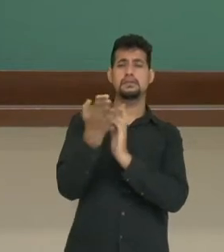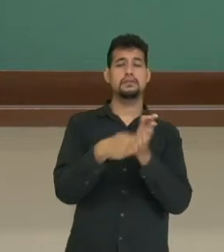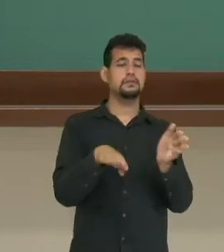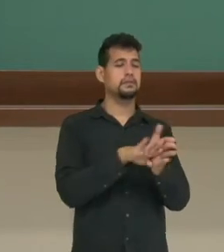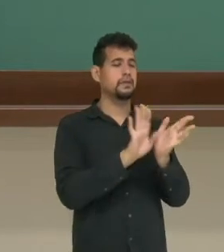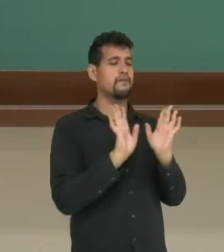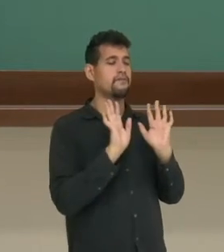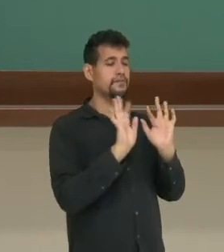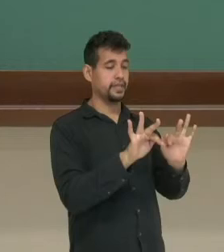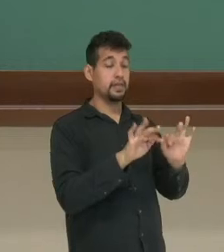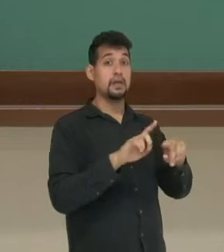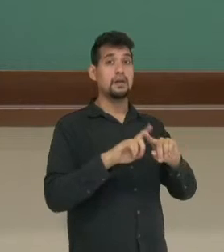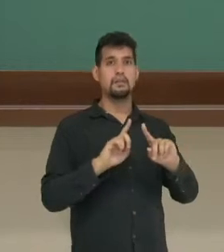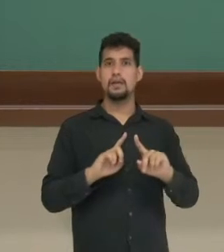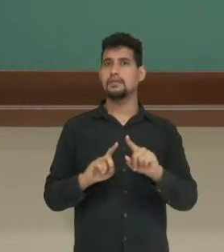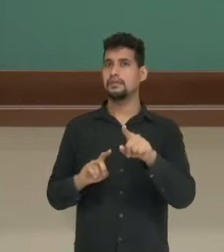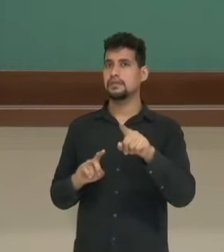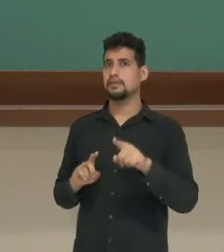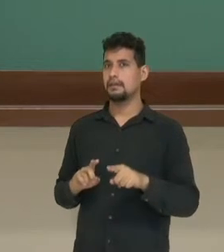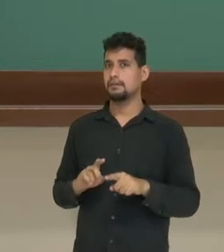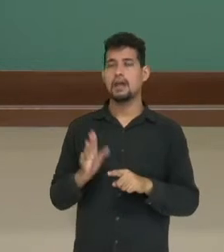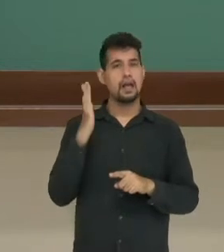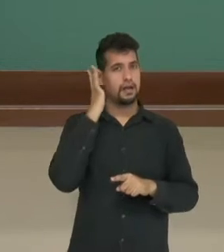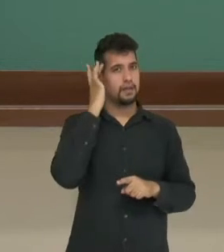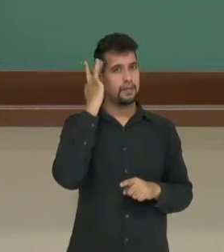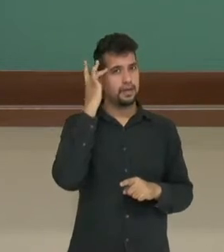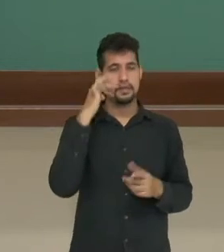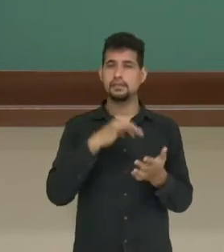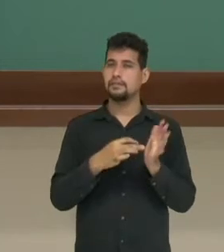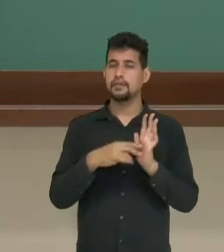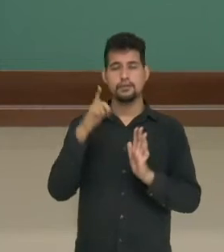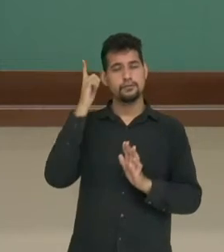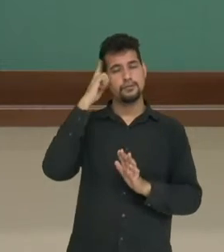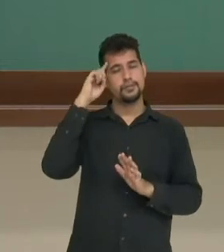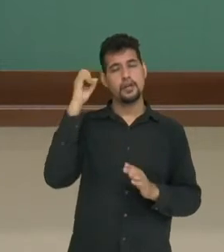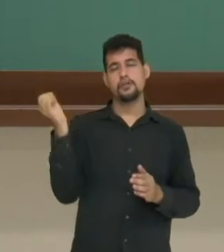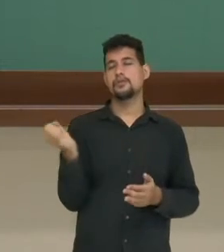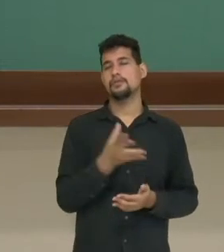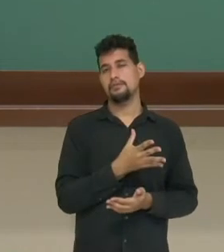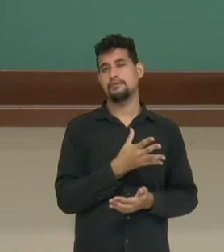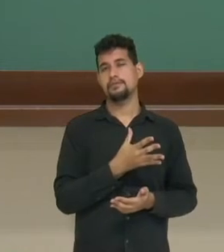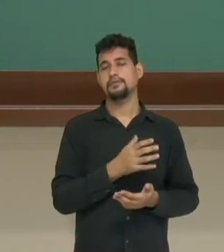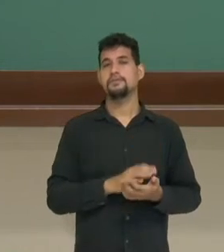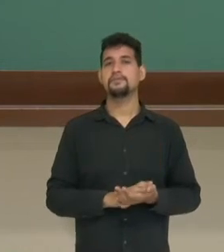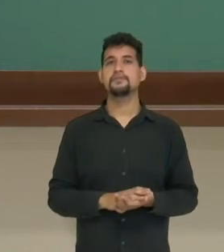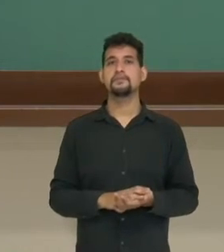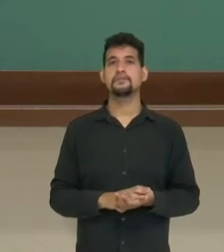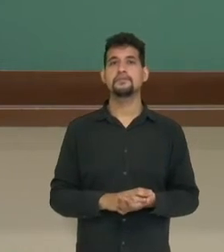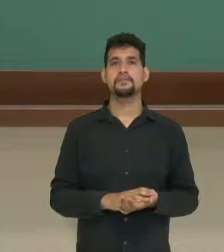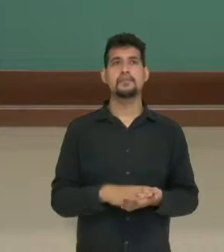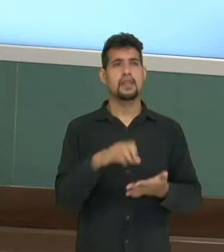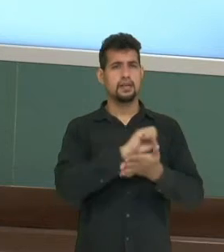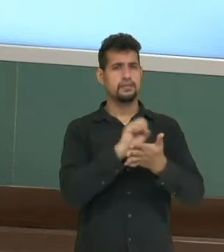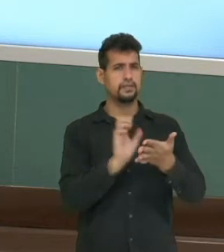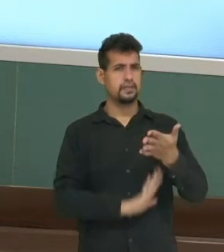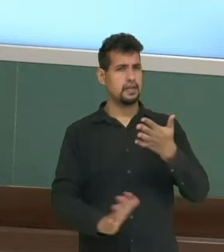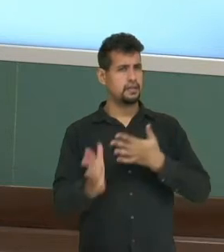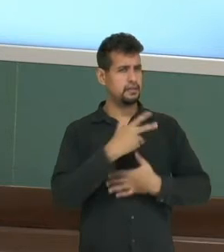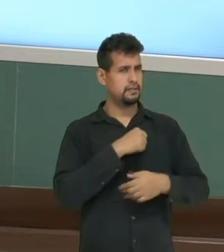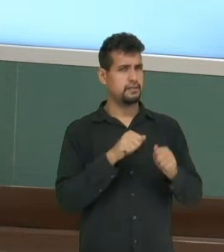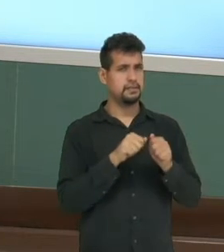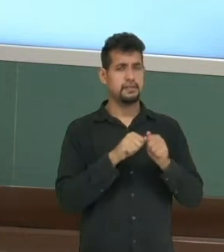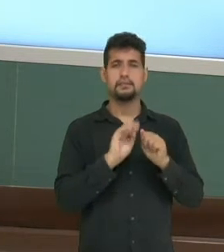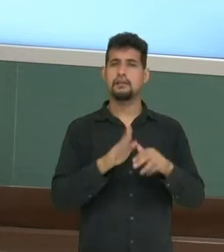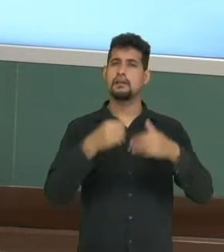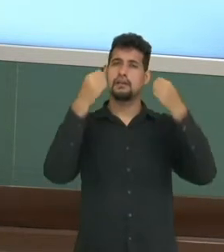fim. Apesar de você, amanhã há de ser outro dia. Exercício para a gente fazer sobre isso? Então, já